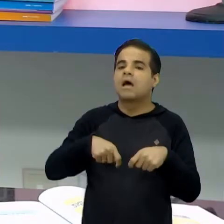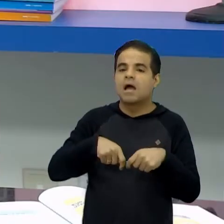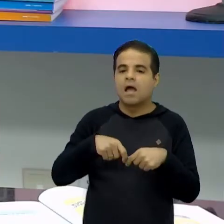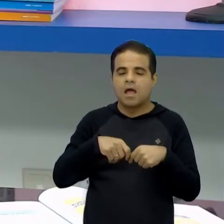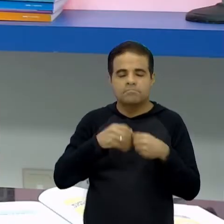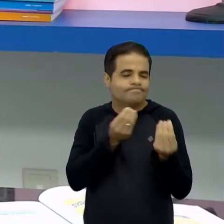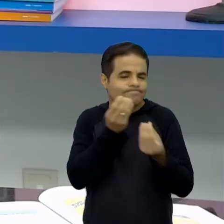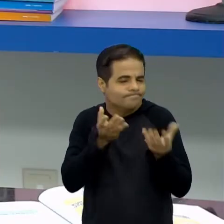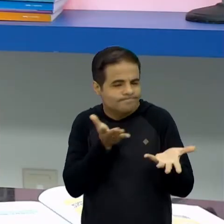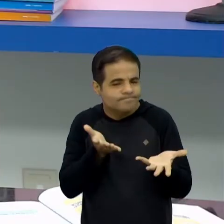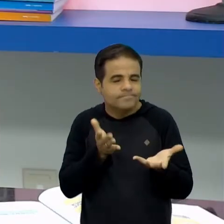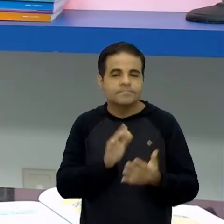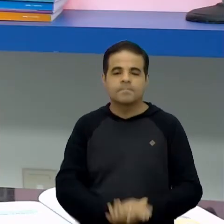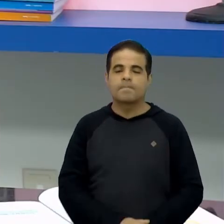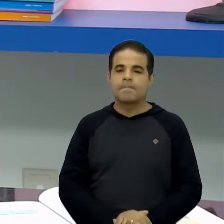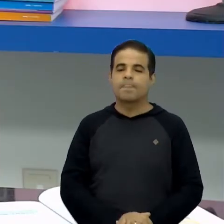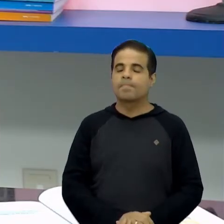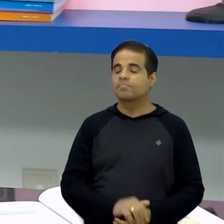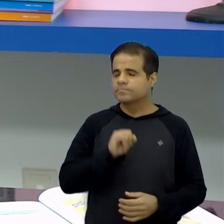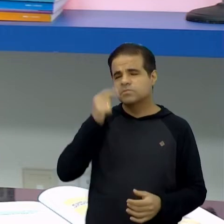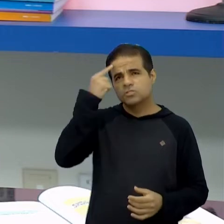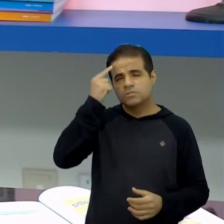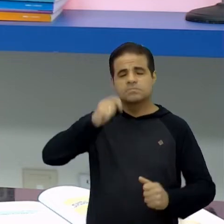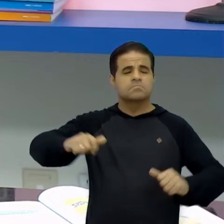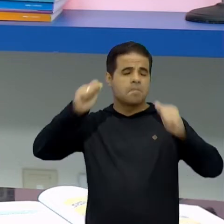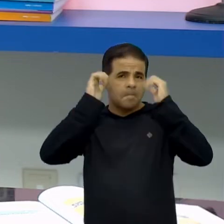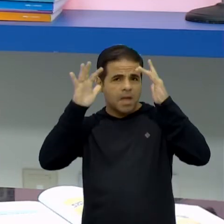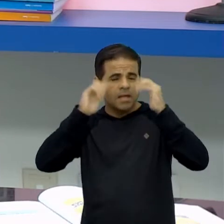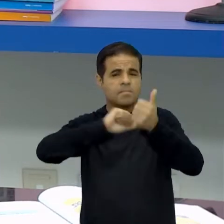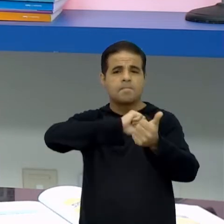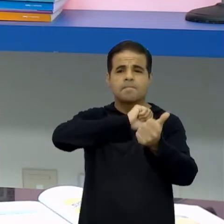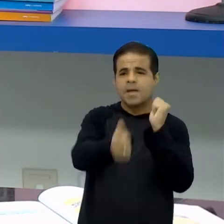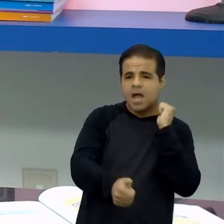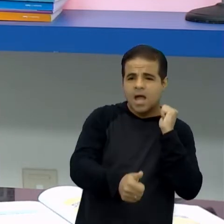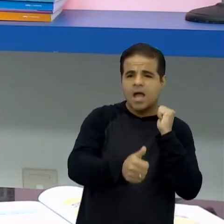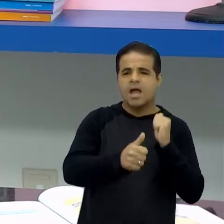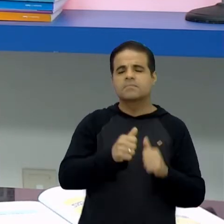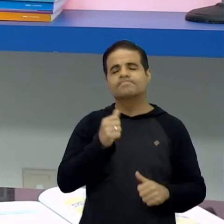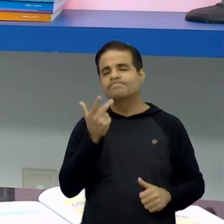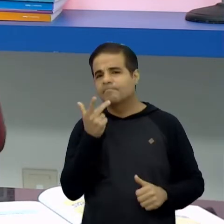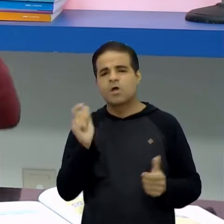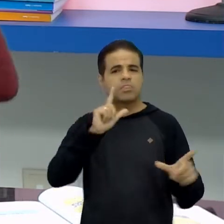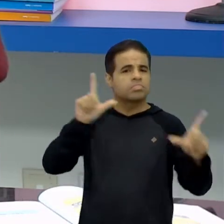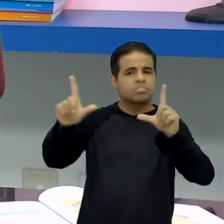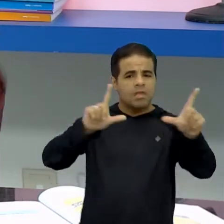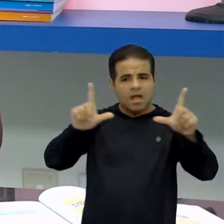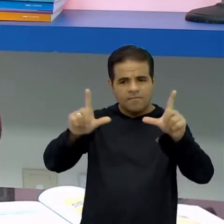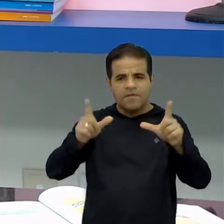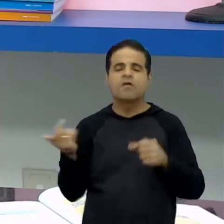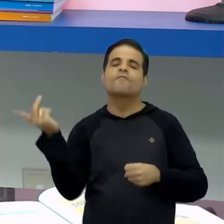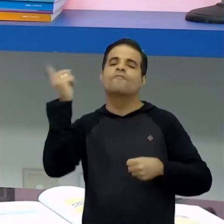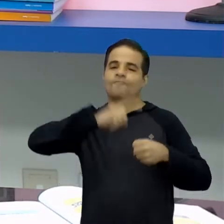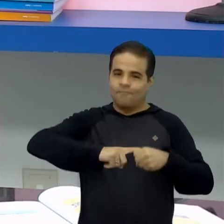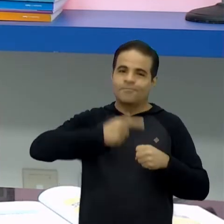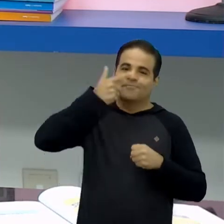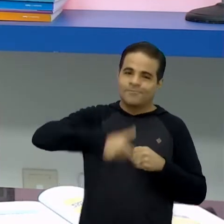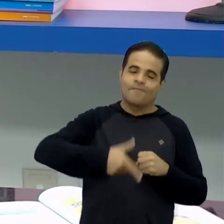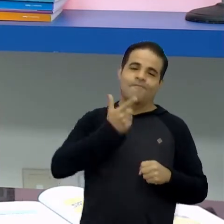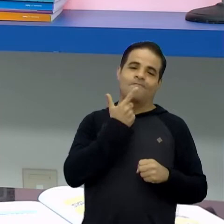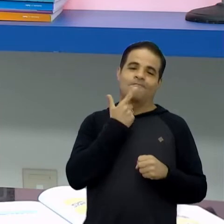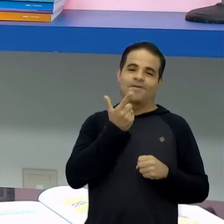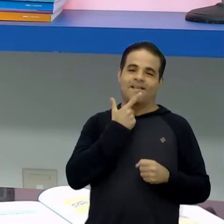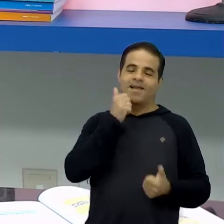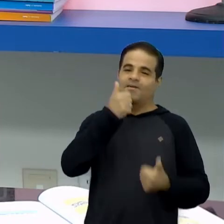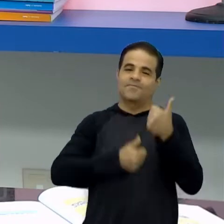E assim, se a gente pensar no esporte, quando a gente fala esporte na TV, a gente volta a falar somente